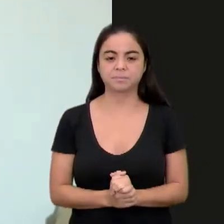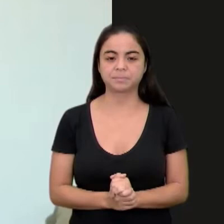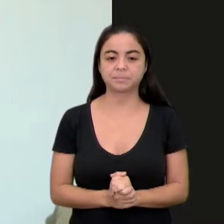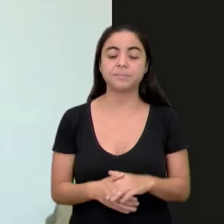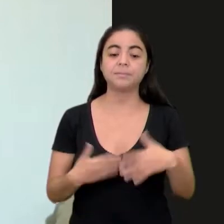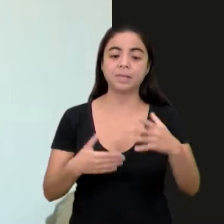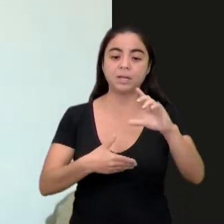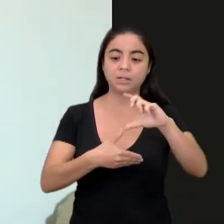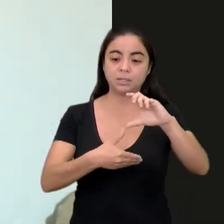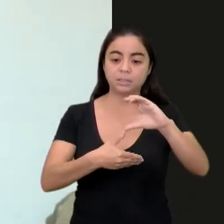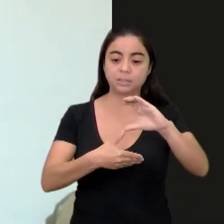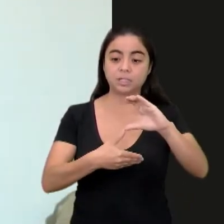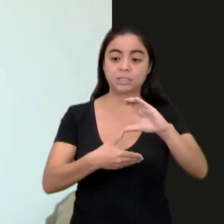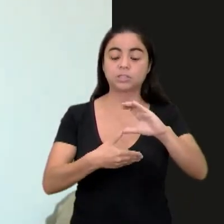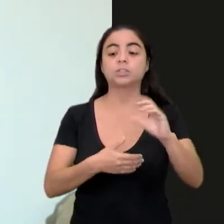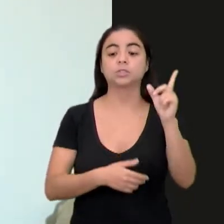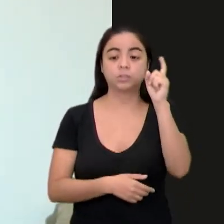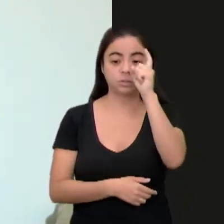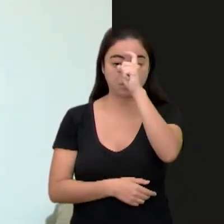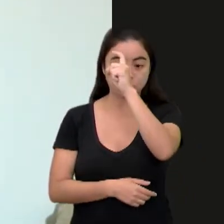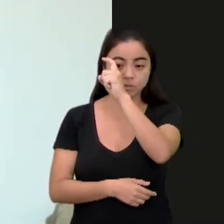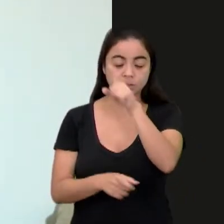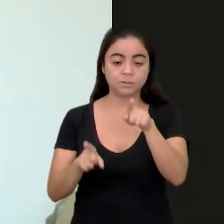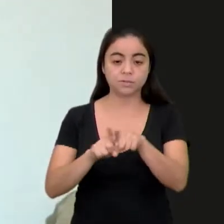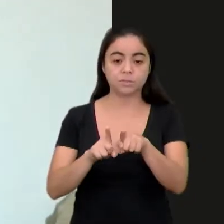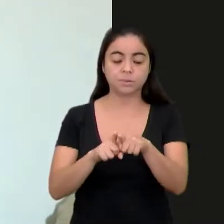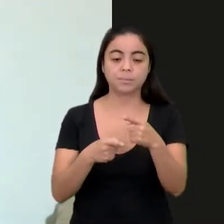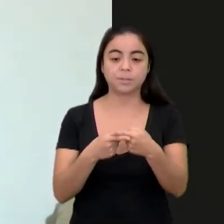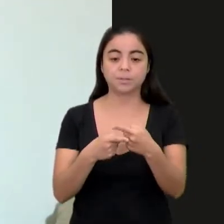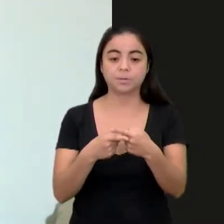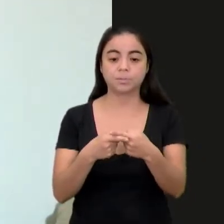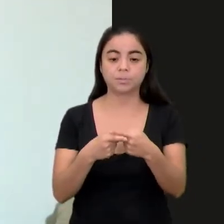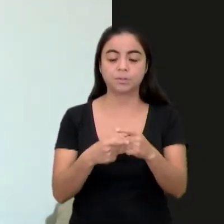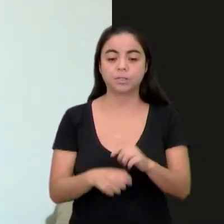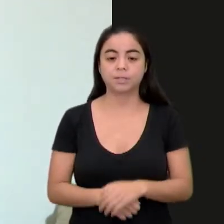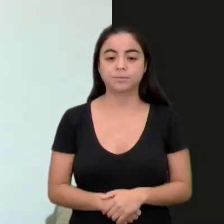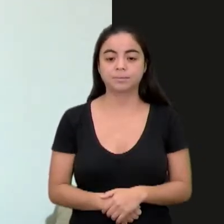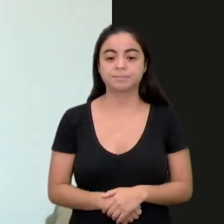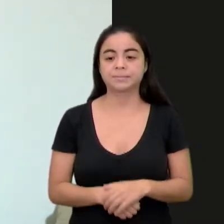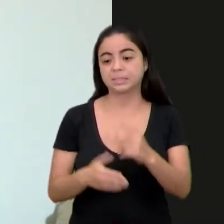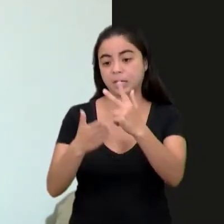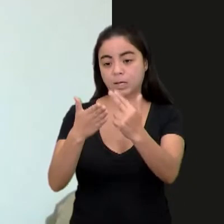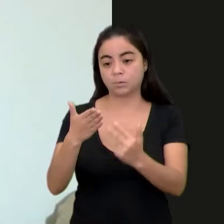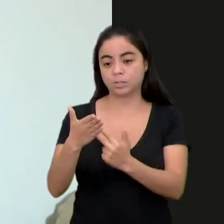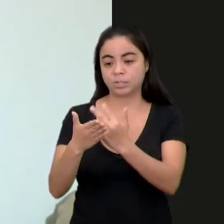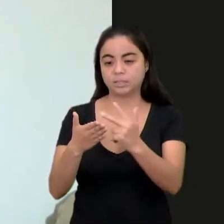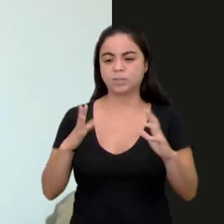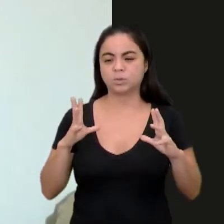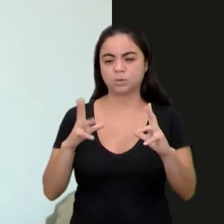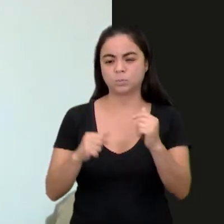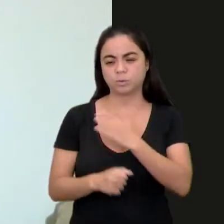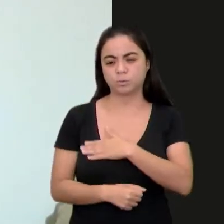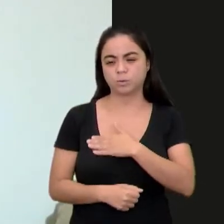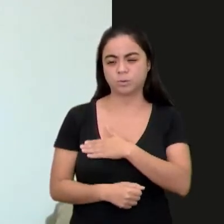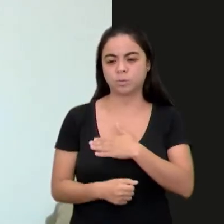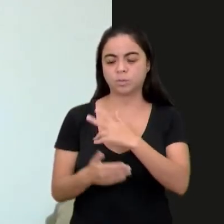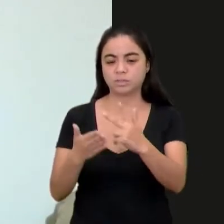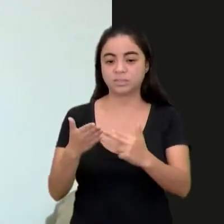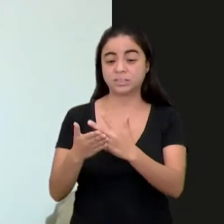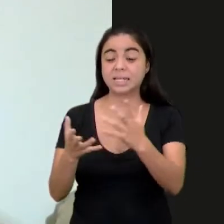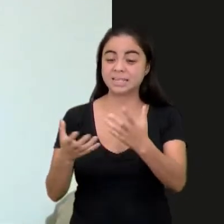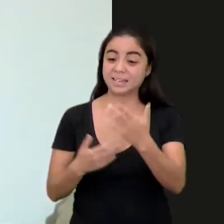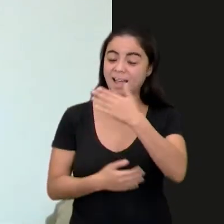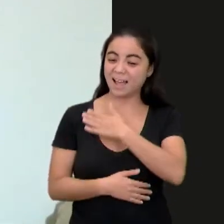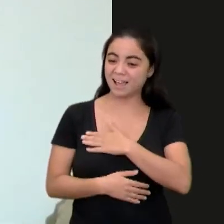charge é um ambiente que é bem delicado de passar por isso, porque enfim, é um desenho, todo mundo gosta de desenho e todo mundo quer se agradar com aquele